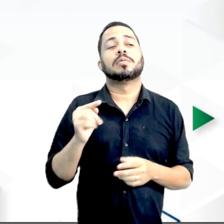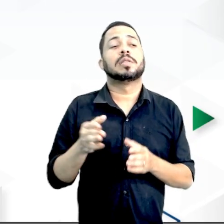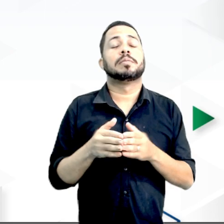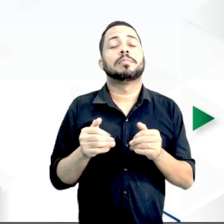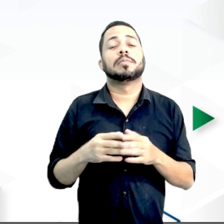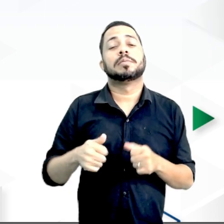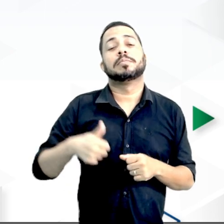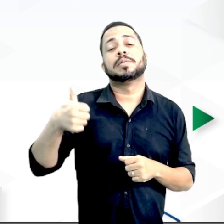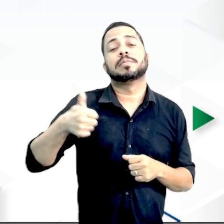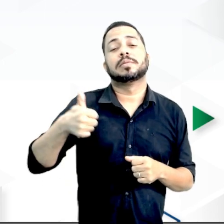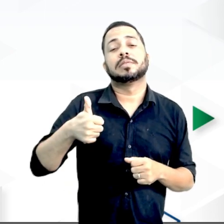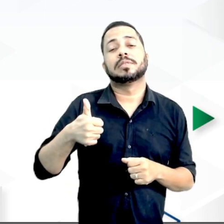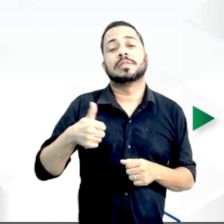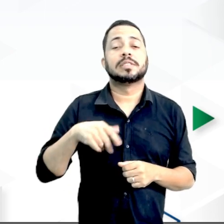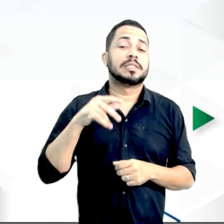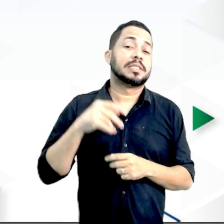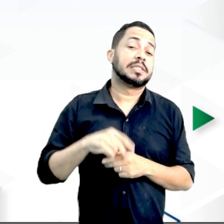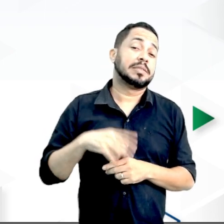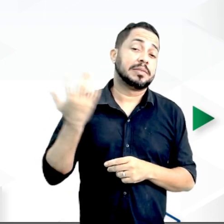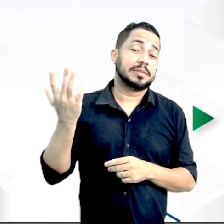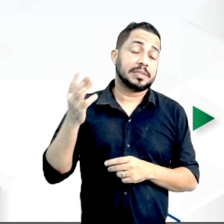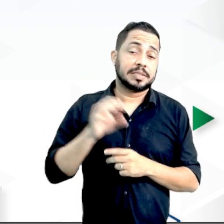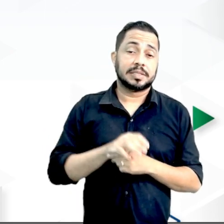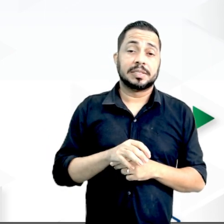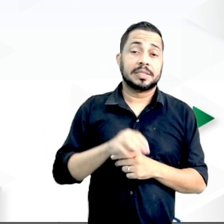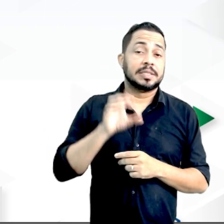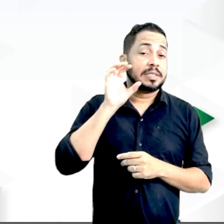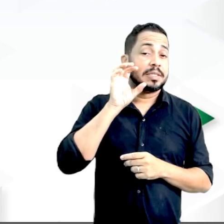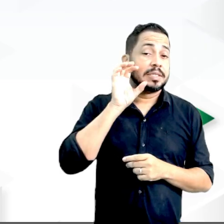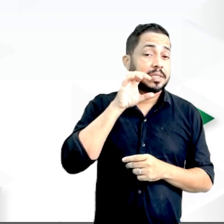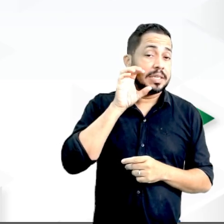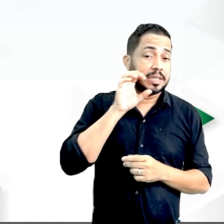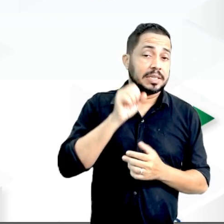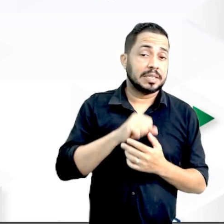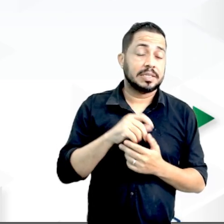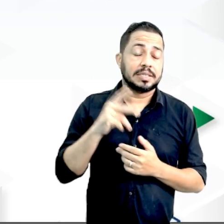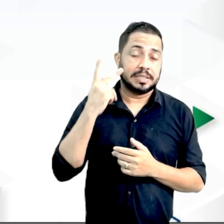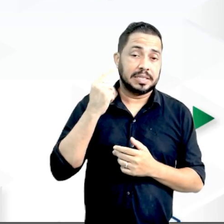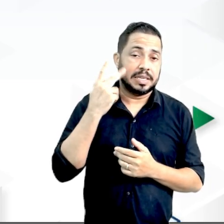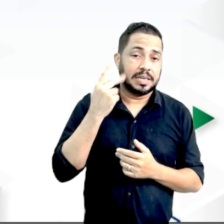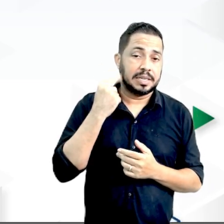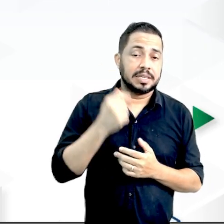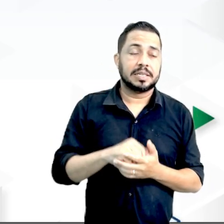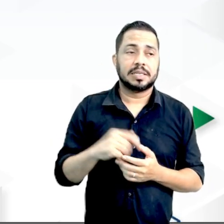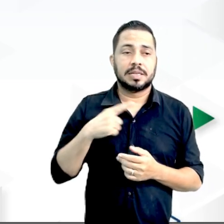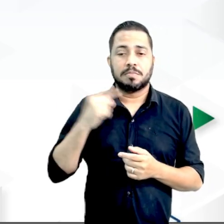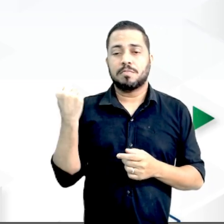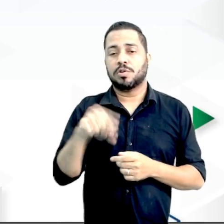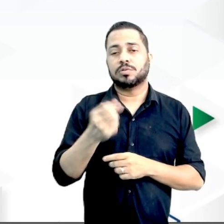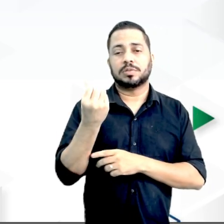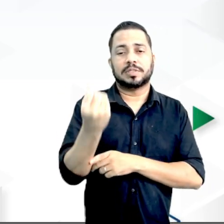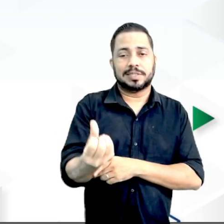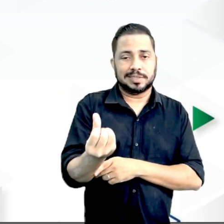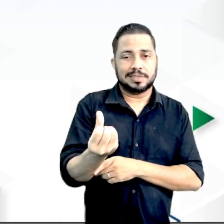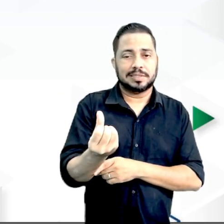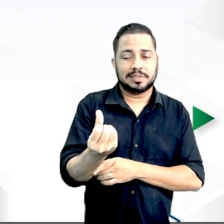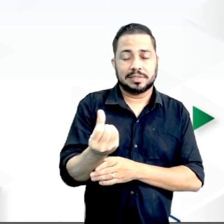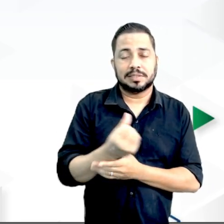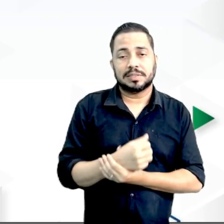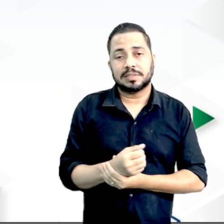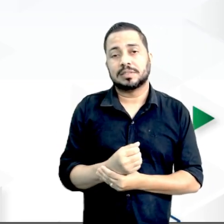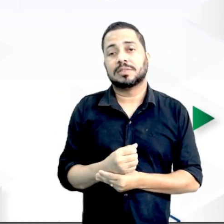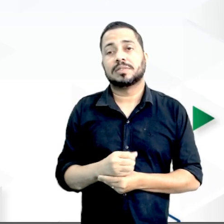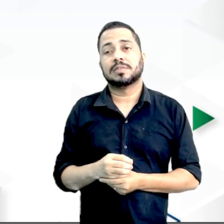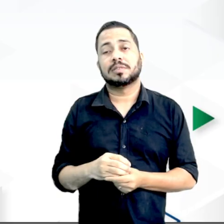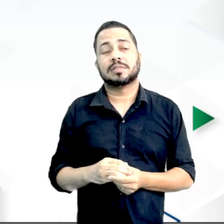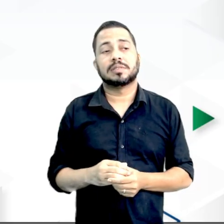pede primeiro? Ceará, vamos para o Ceará. Ceará é o ponto 6, que eu estou vendo aqui na minha tela, é o ponto 6